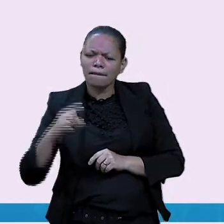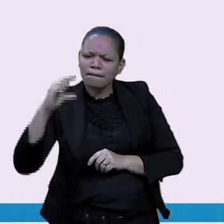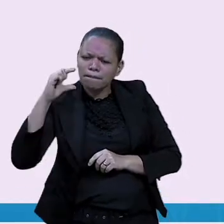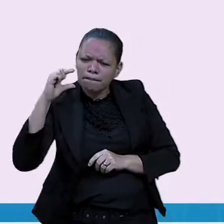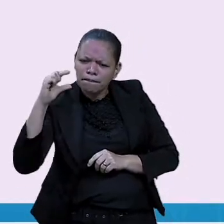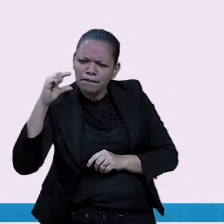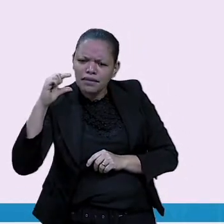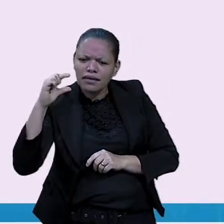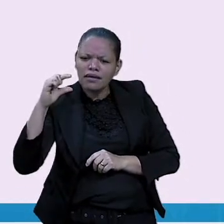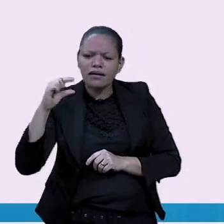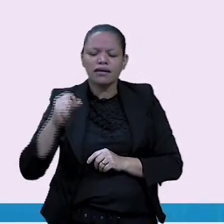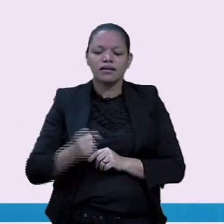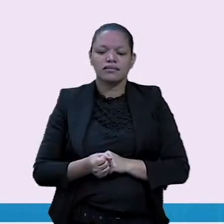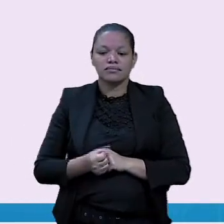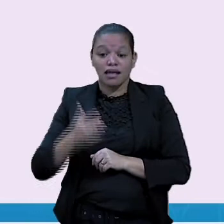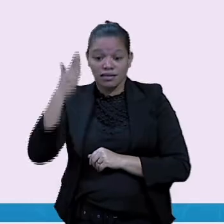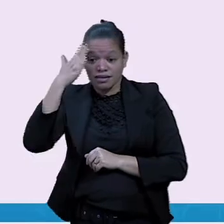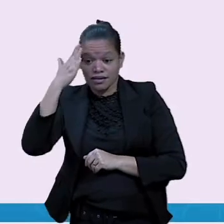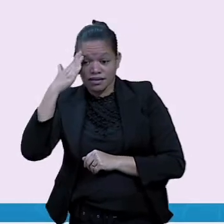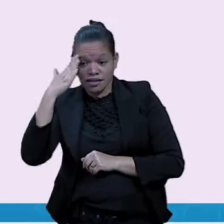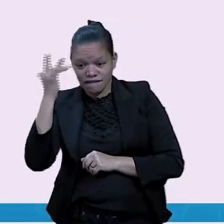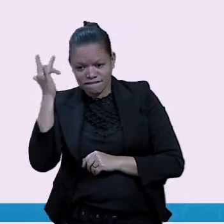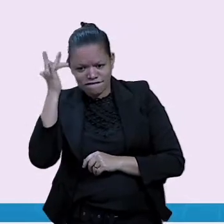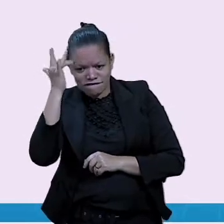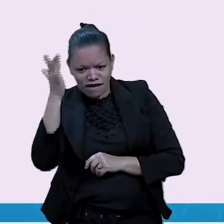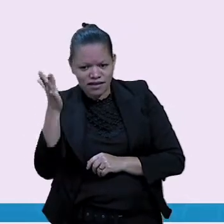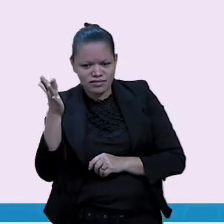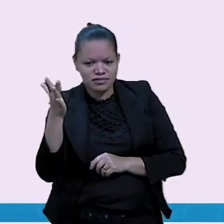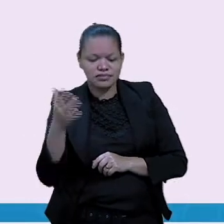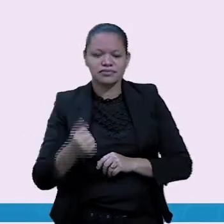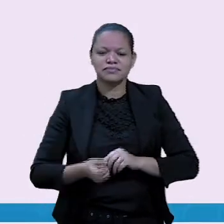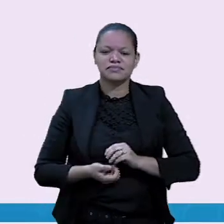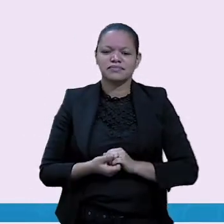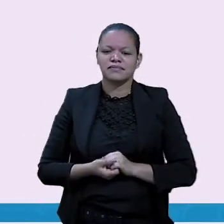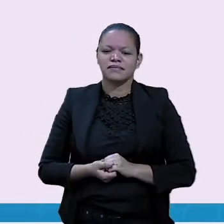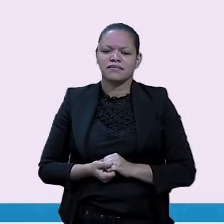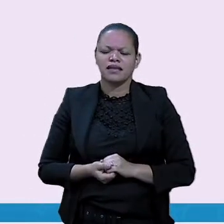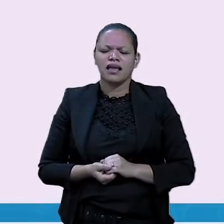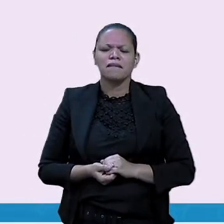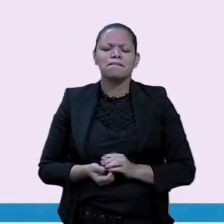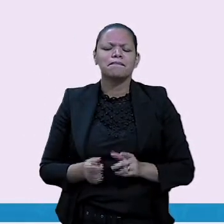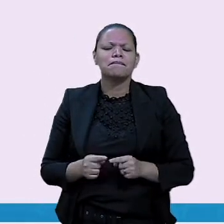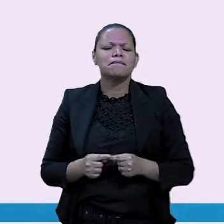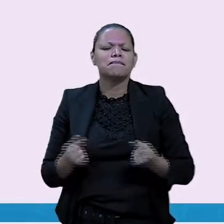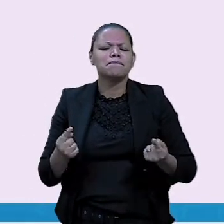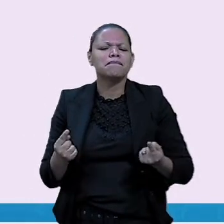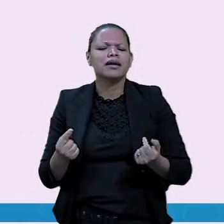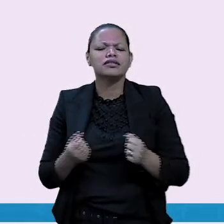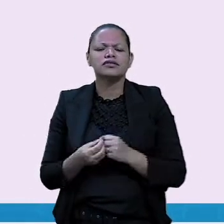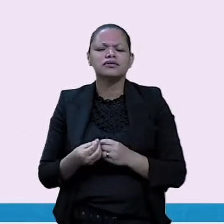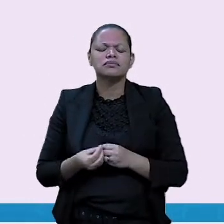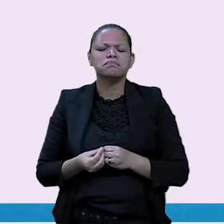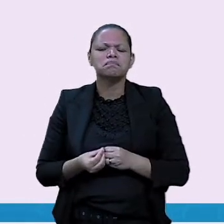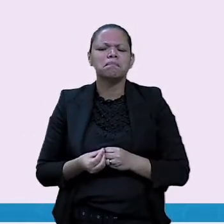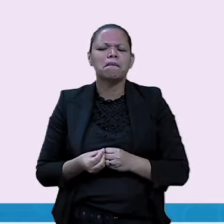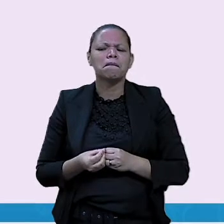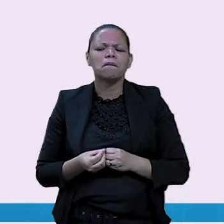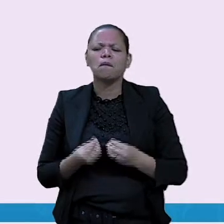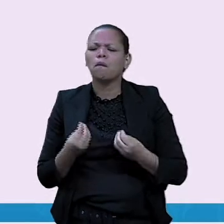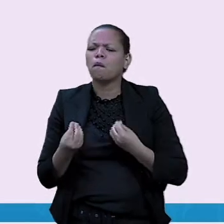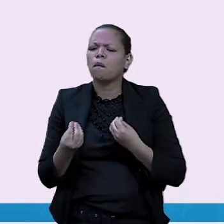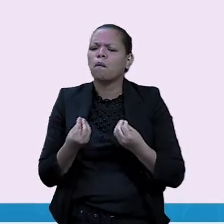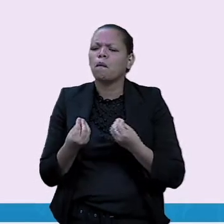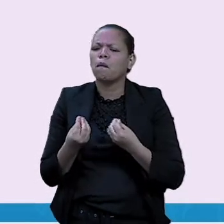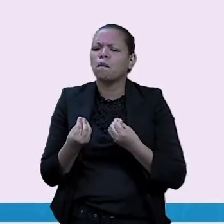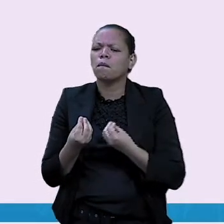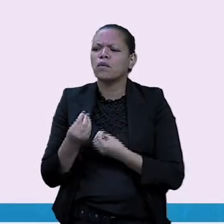entender de forma bem rápida e fácil. E qual que é a finalidade? Ou seja, para que serve a tirinha?